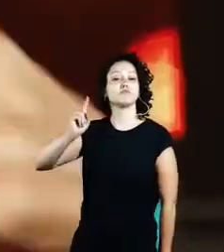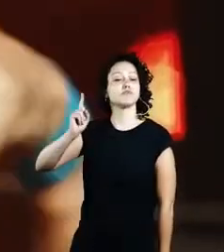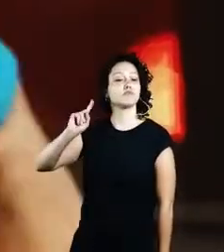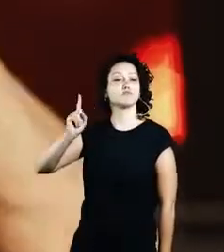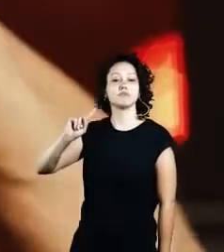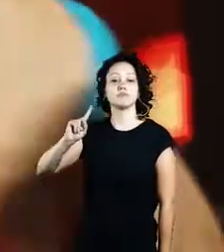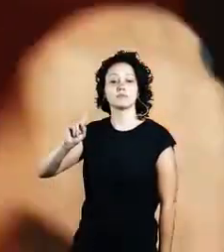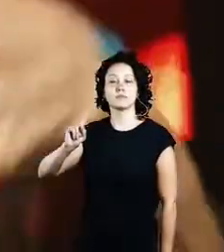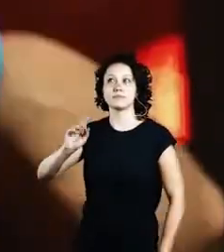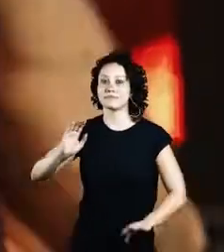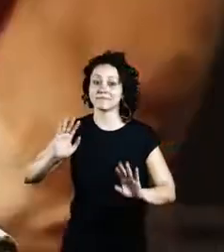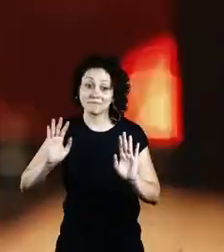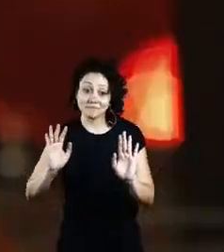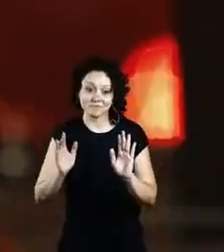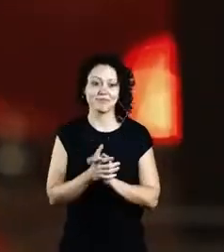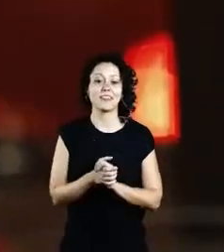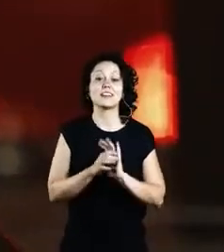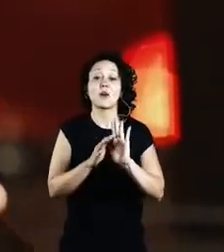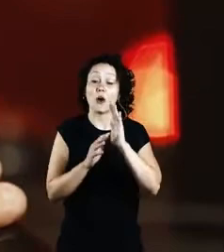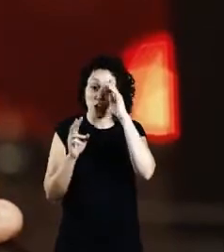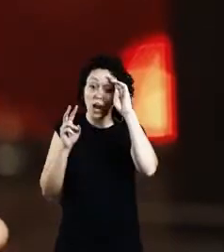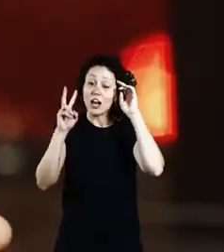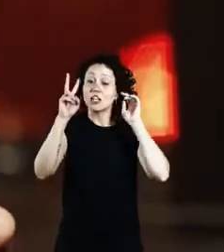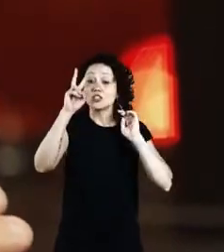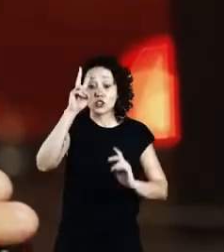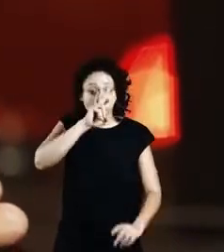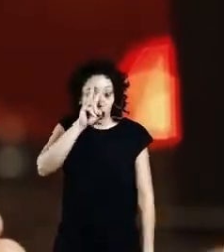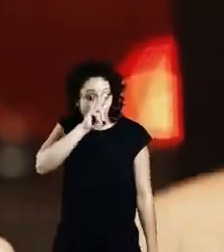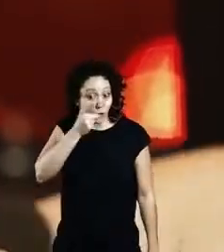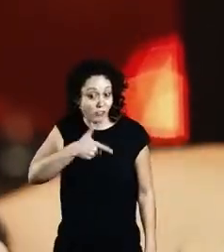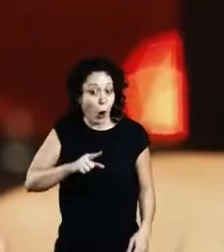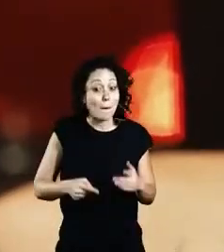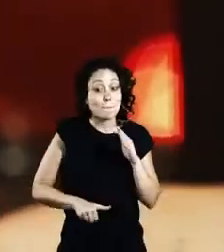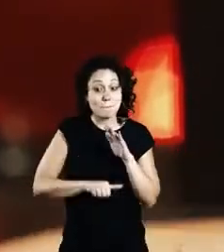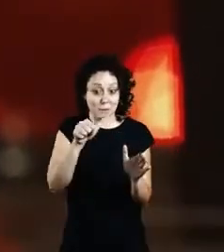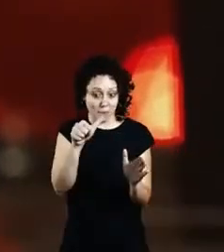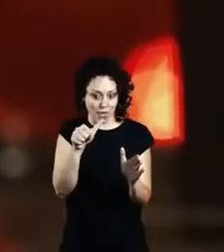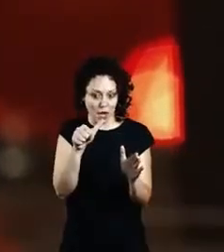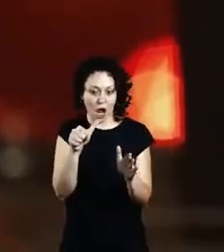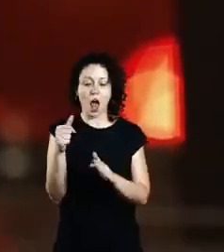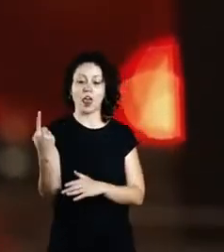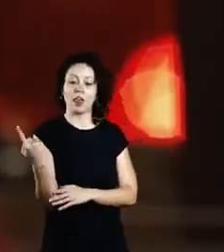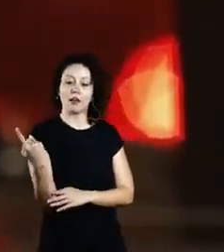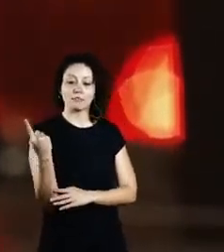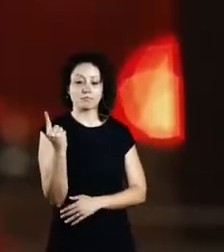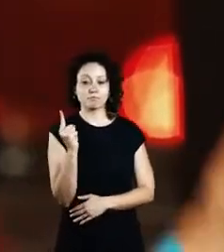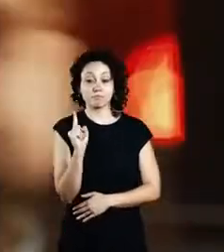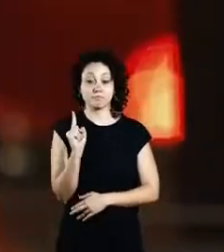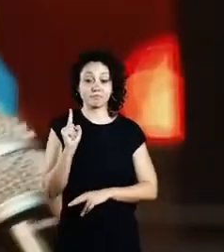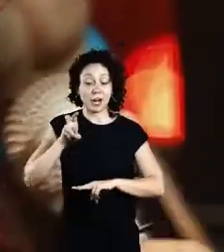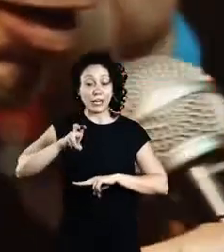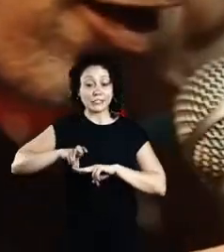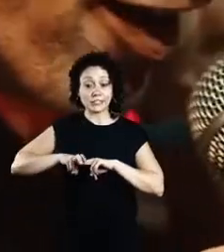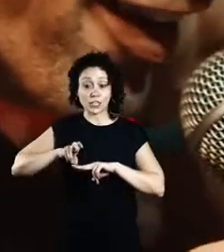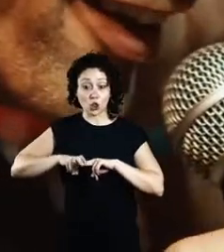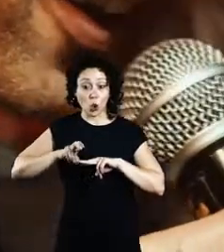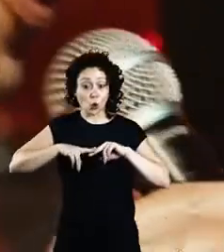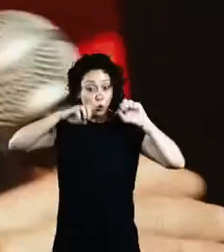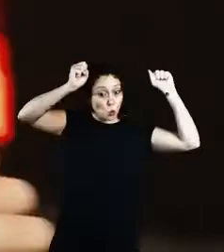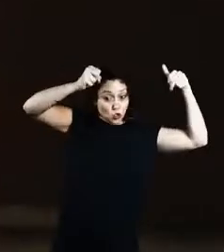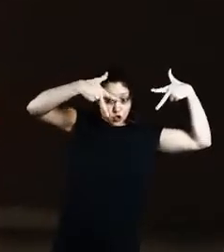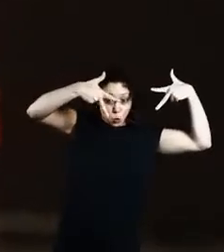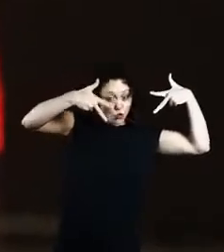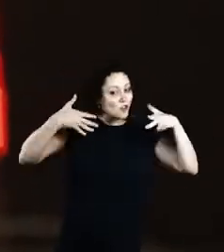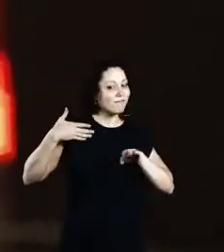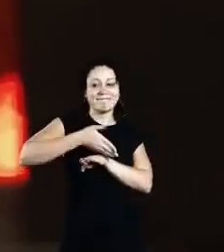Aí depois, bom, para contar a história, era uma segunda vez, aí ele foi lá, né? Na primeira vez ele ficou sentado na salinha lá, não entrou lá dentro do estúdio, né? Ficou só... Metendo uma